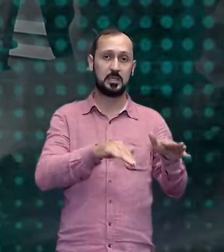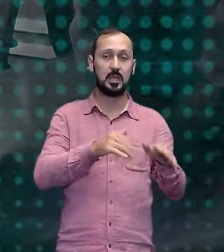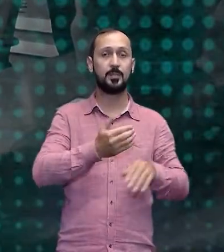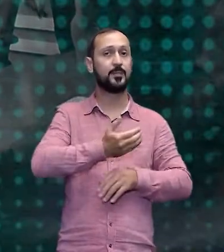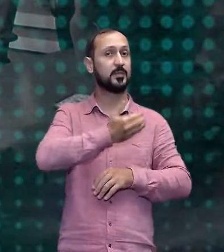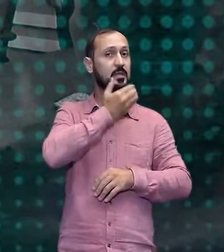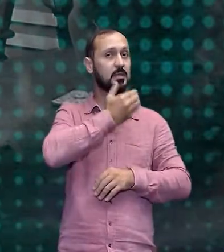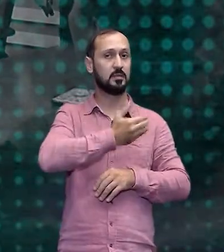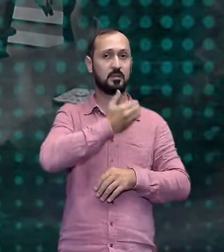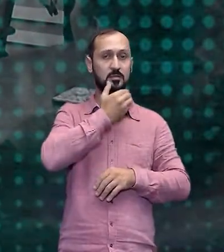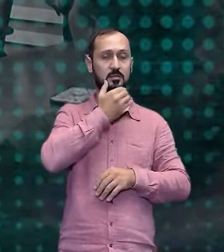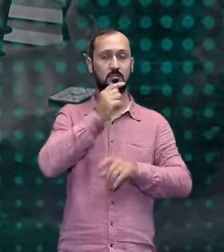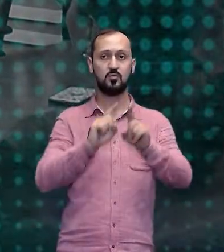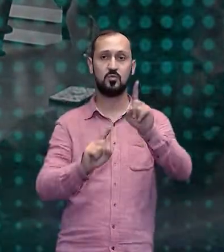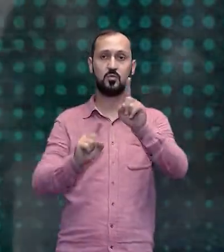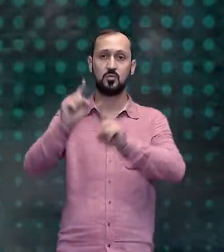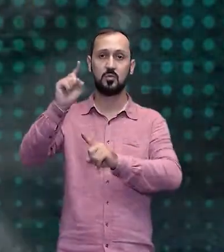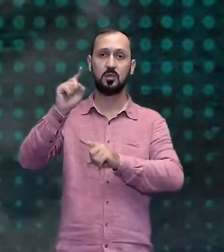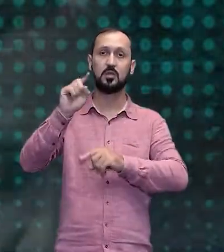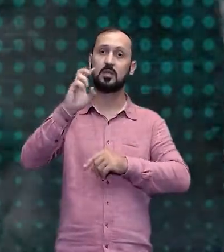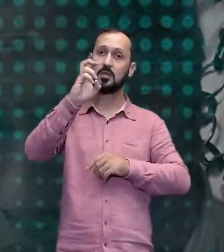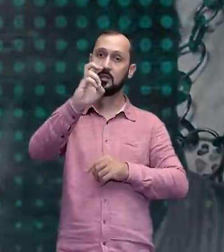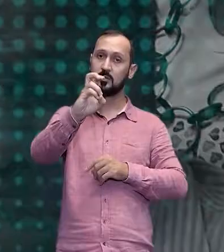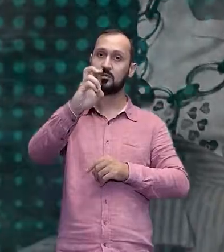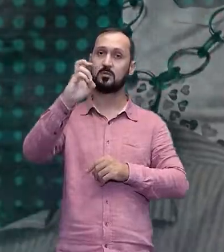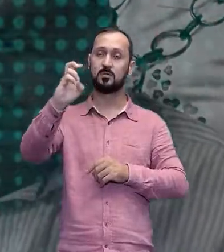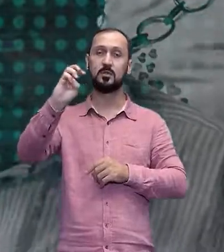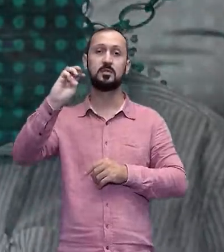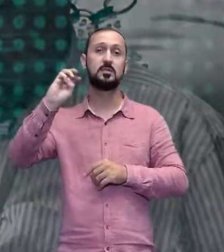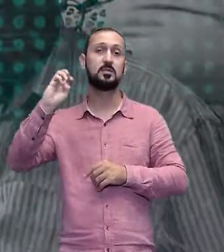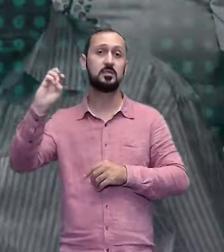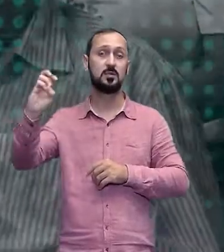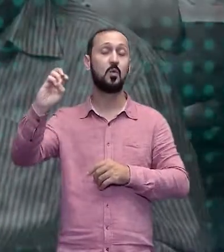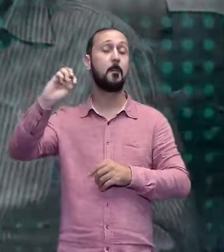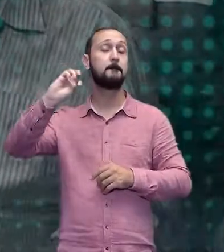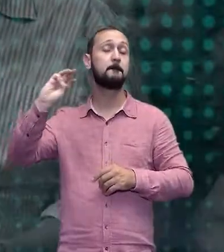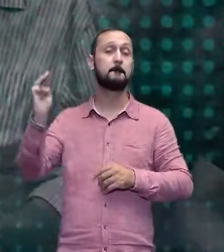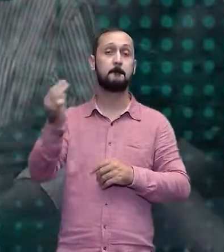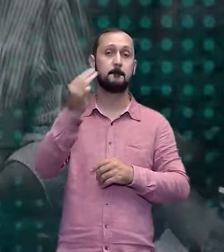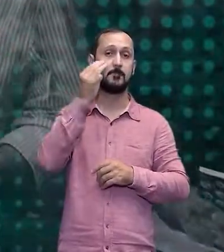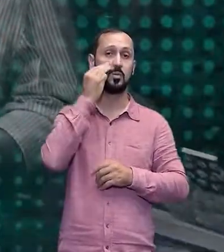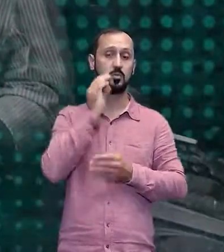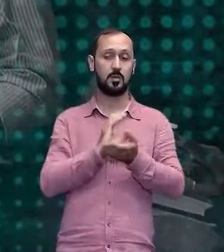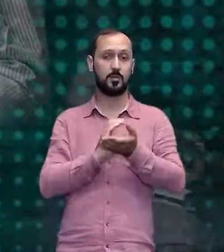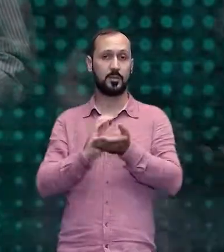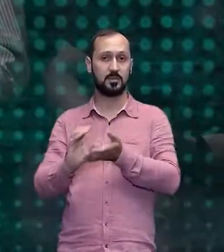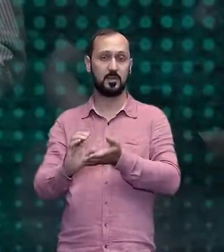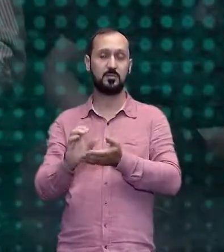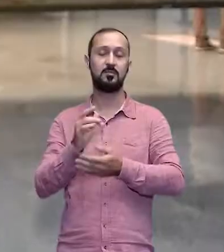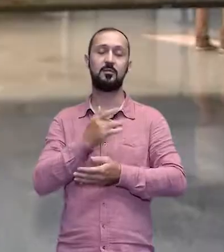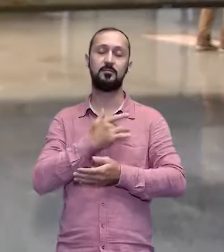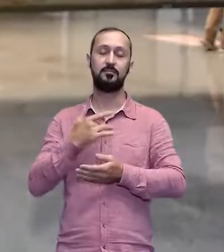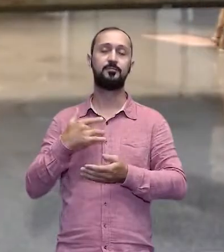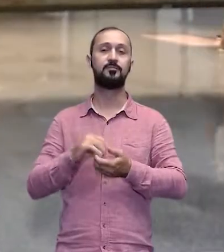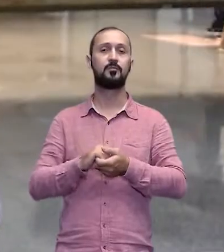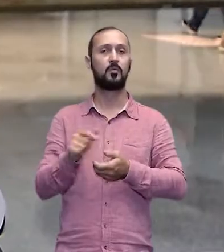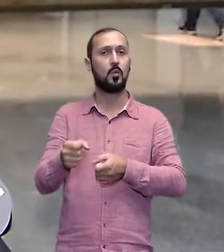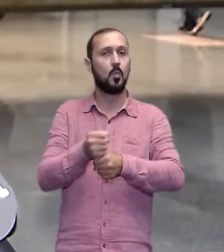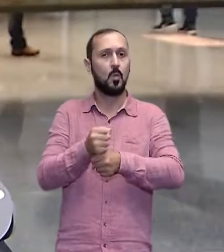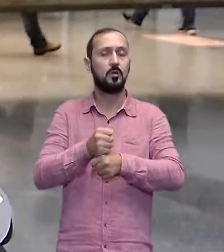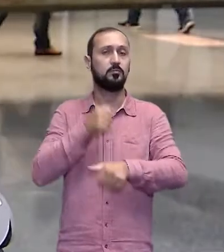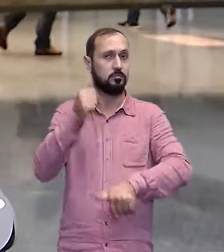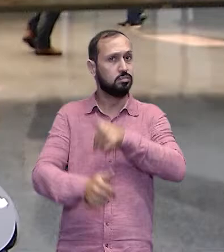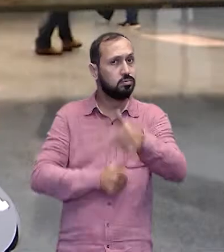setembro e dezembro do ano passado, foram 555 milhões de reais repassados à secretaria. Um ano